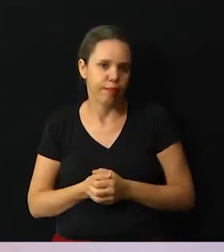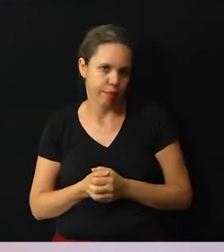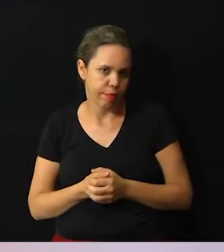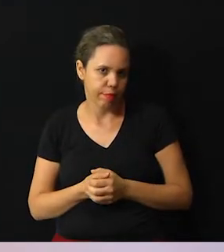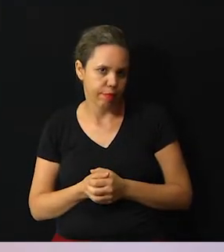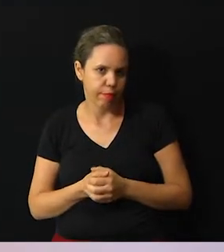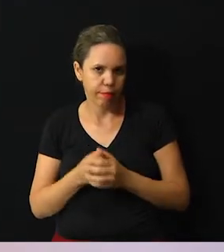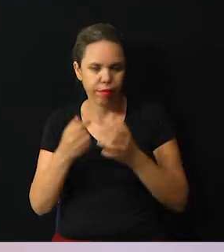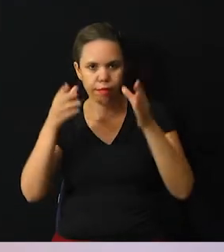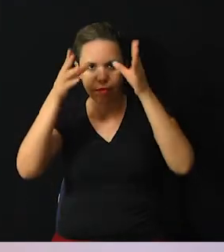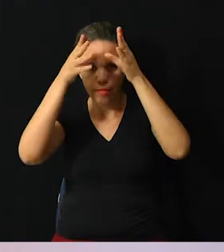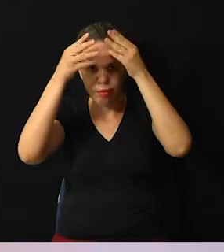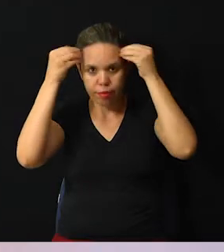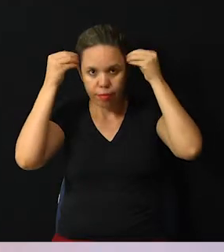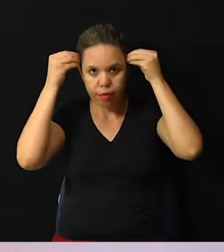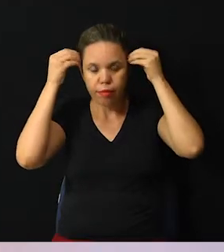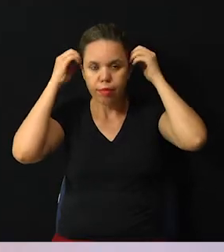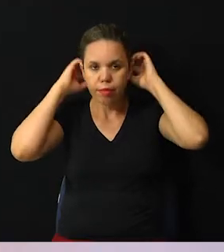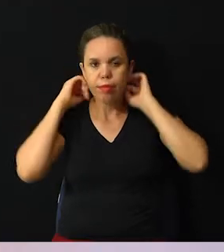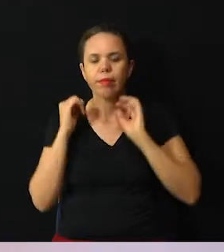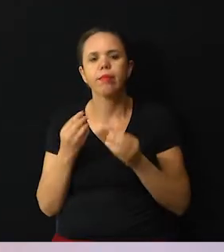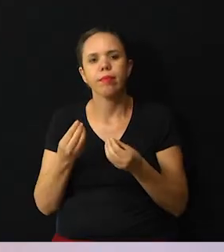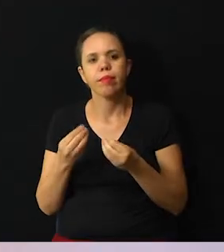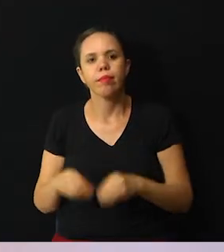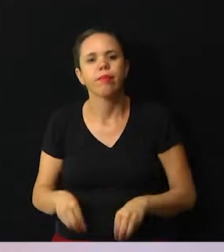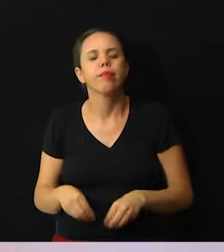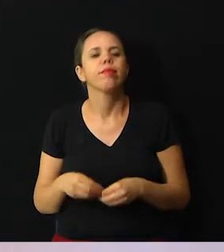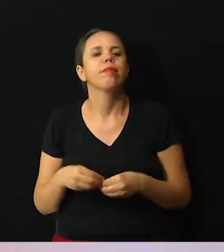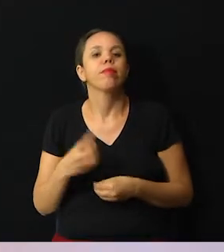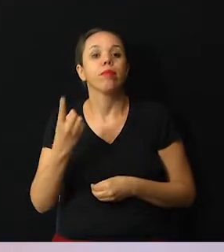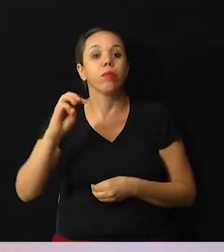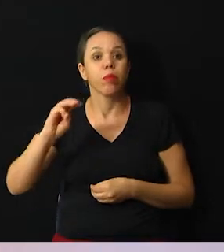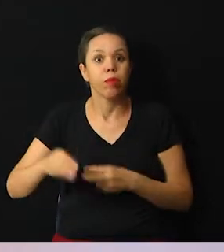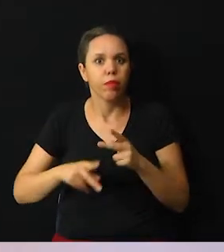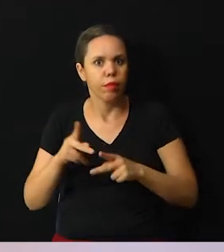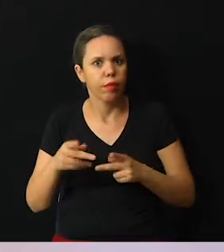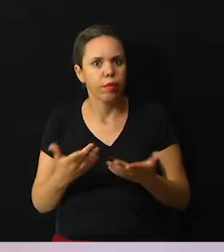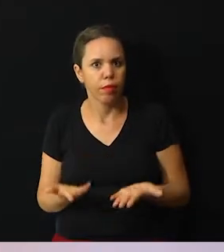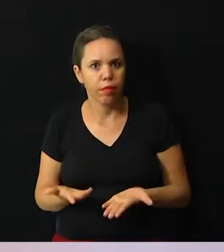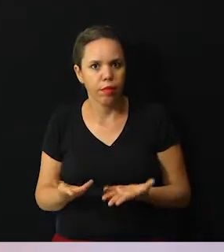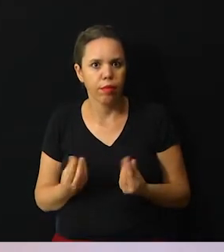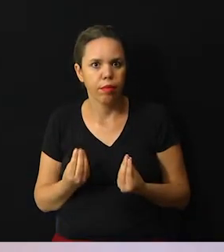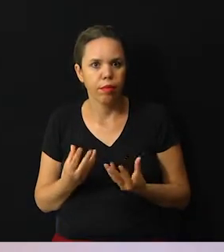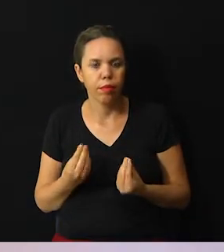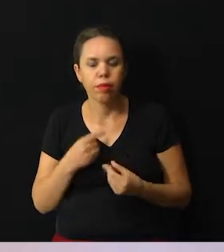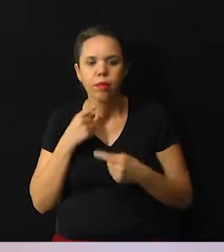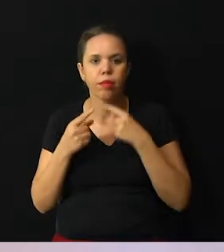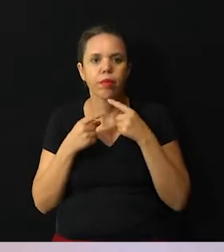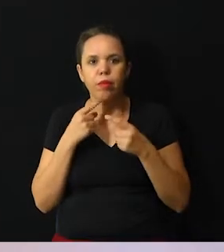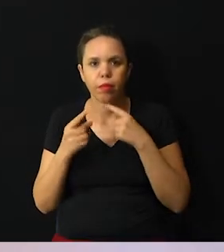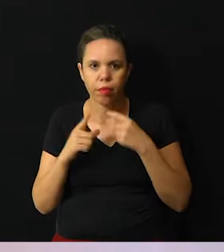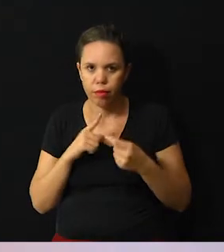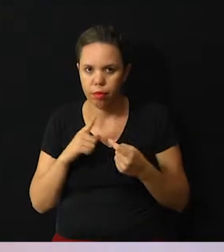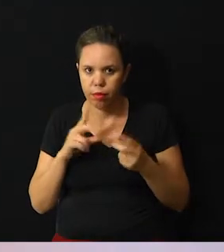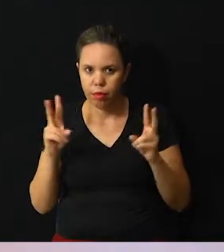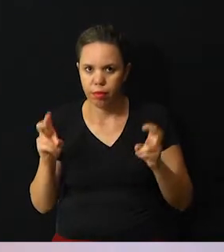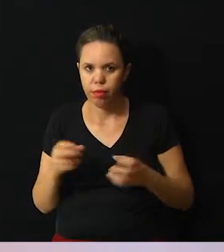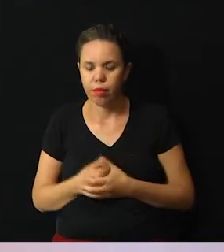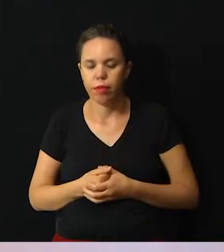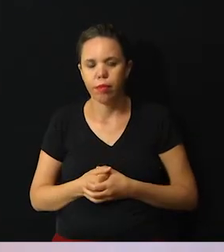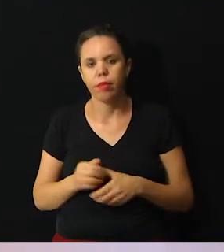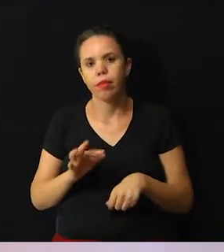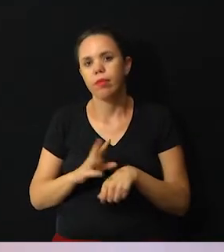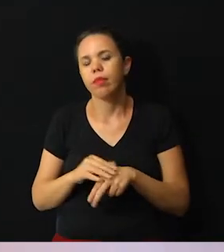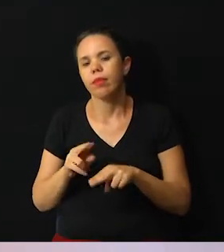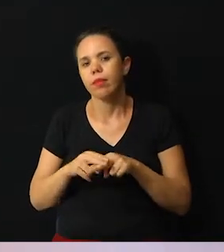tema Alzheimer, uma doença que atinge mais de 1 milhão de brasileiros e muita dúvida ainda tem sobre